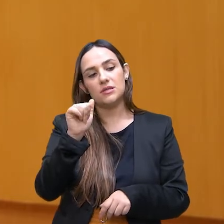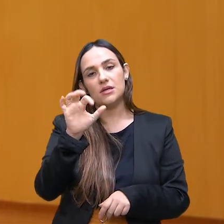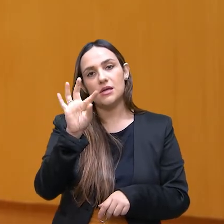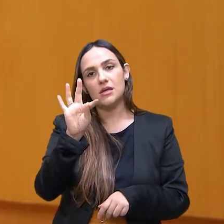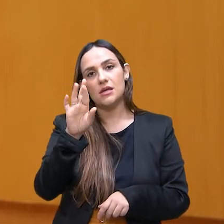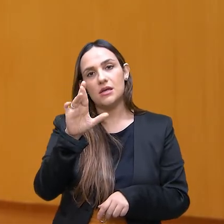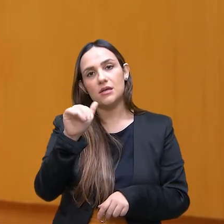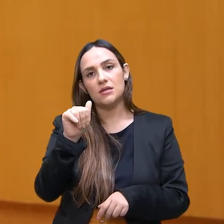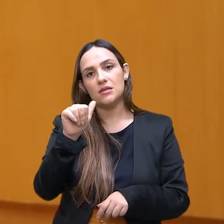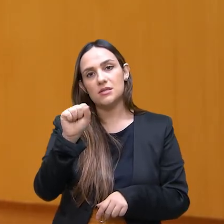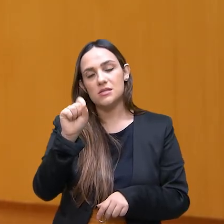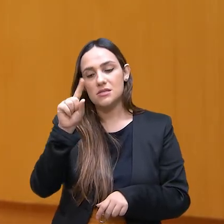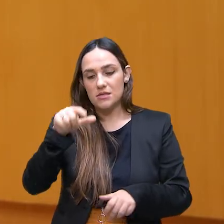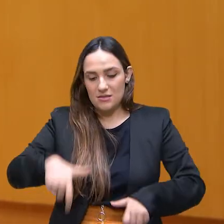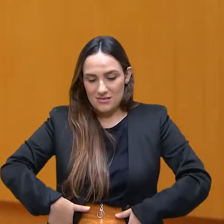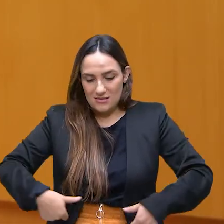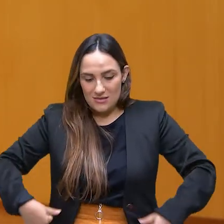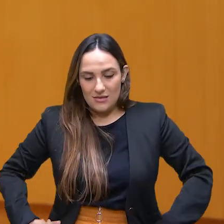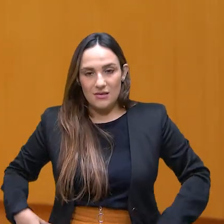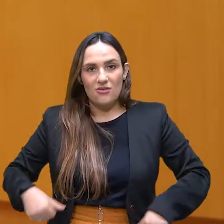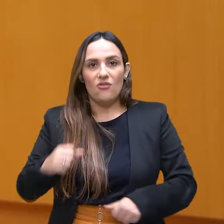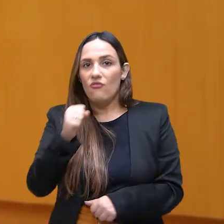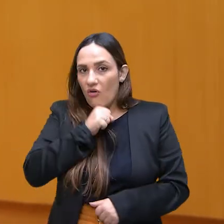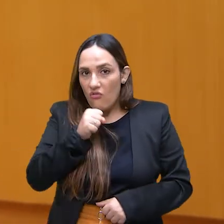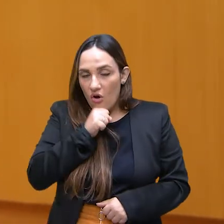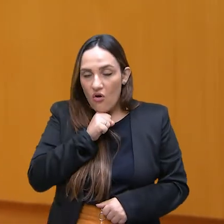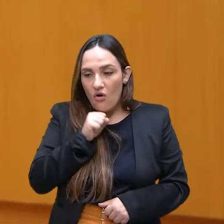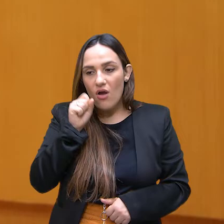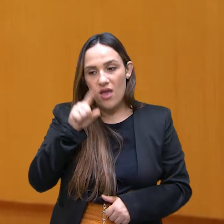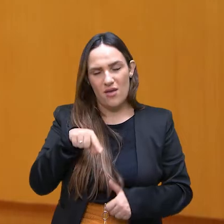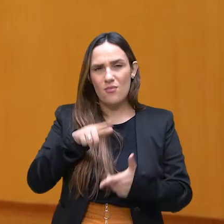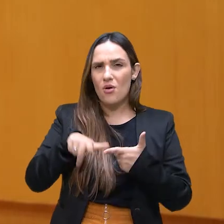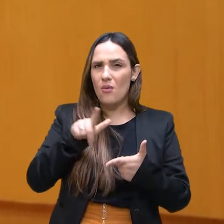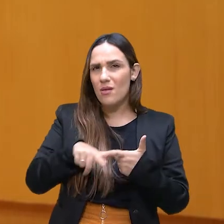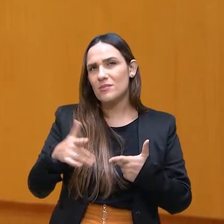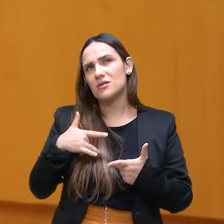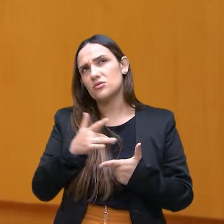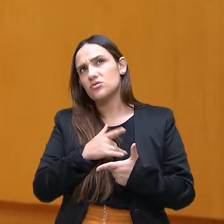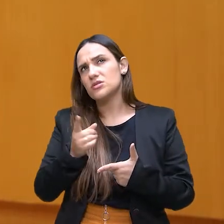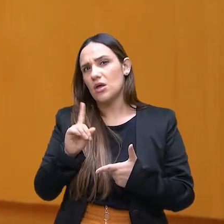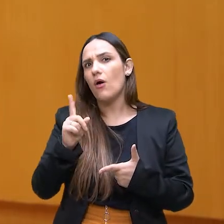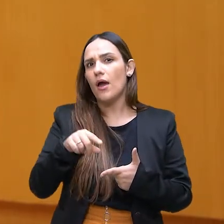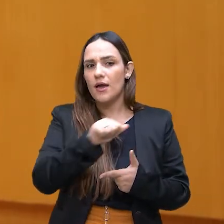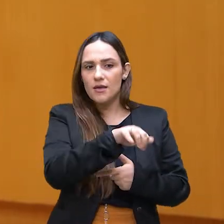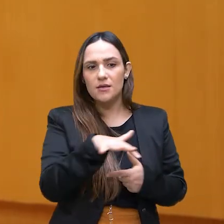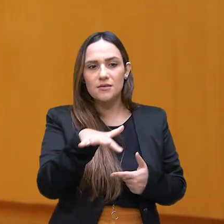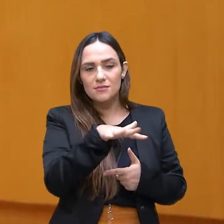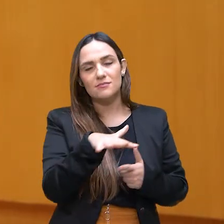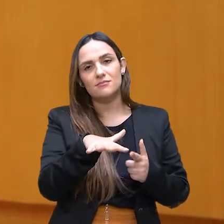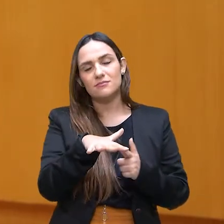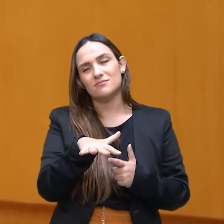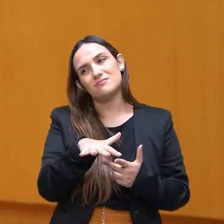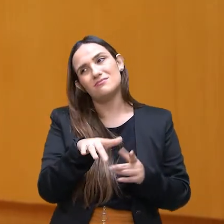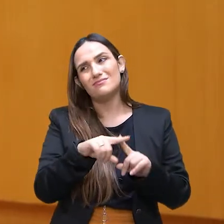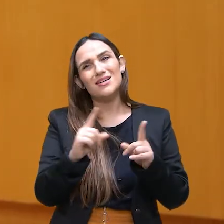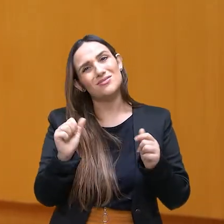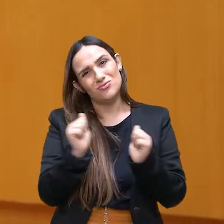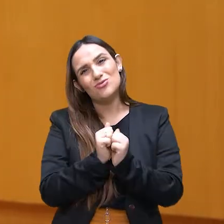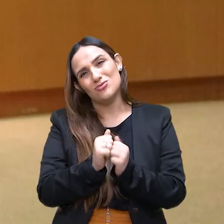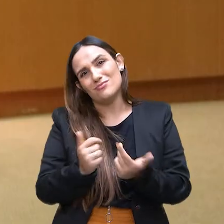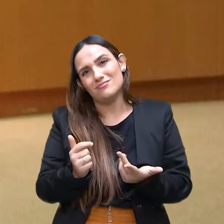problema de assistência social. Então, também a assistência social acaba ingressando no